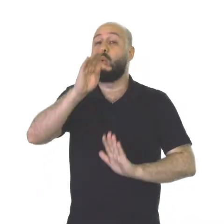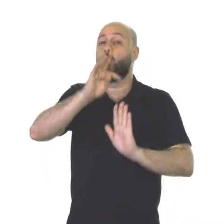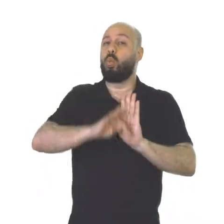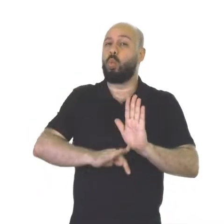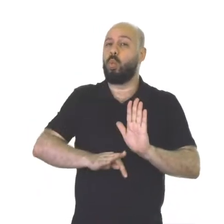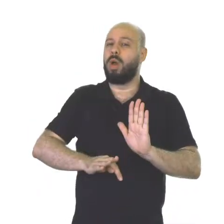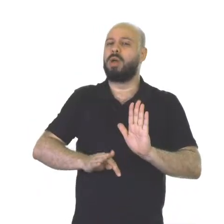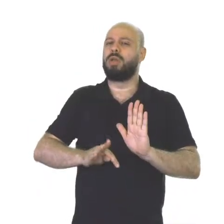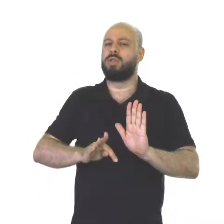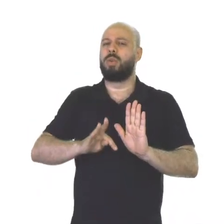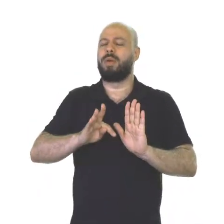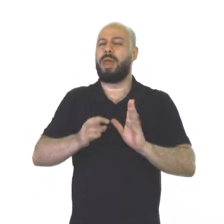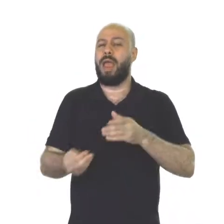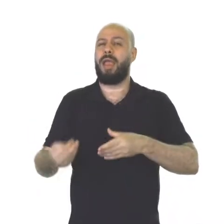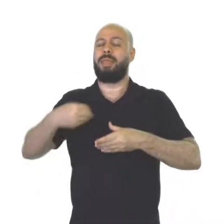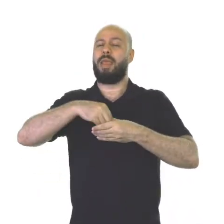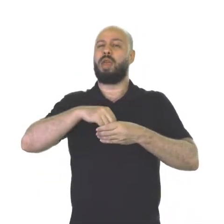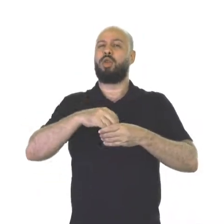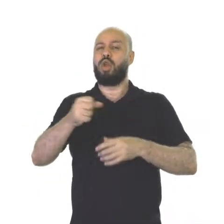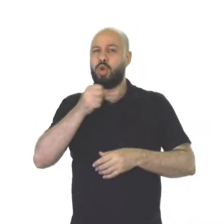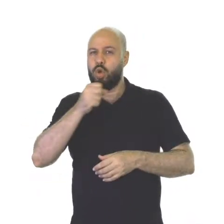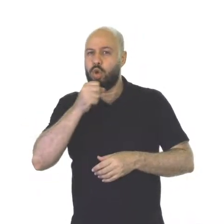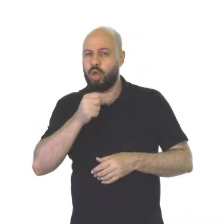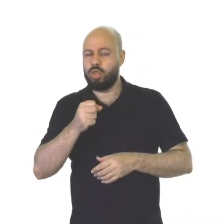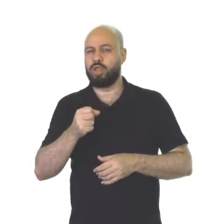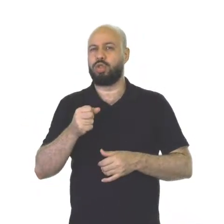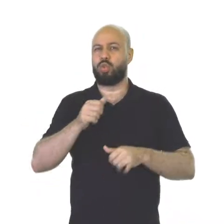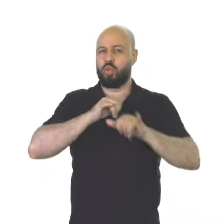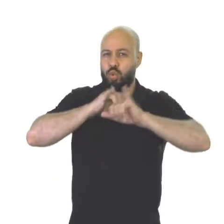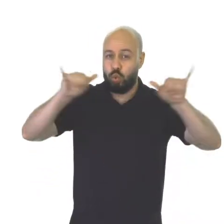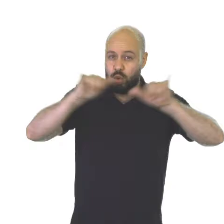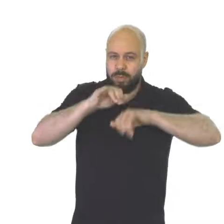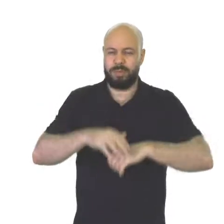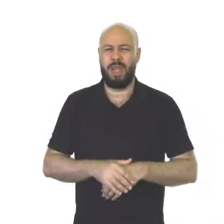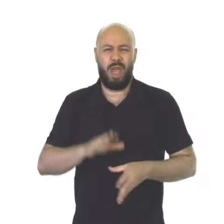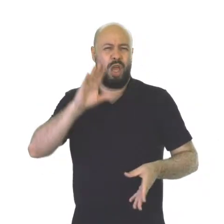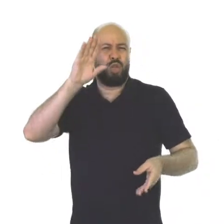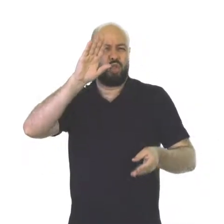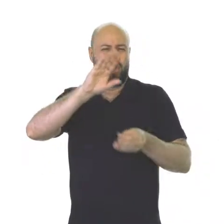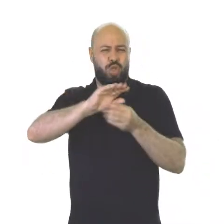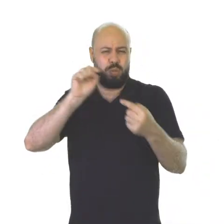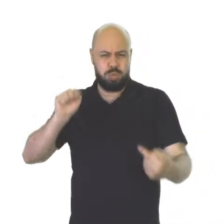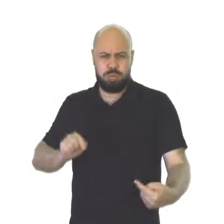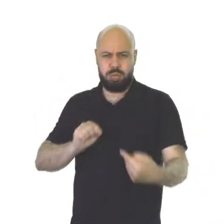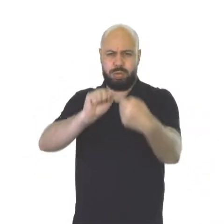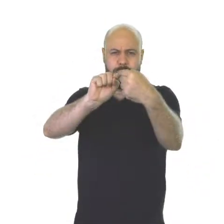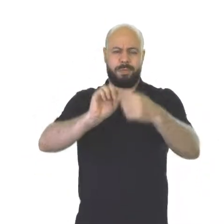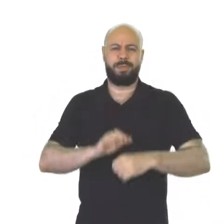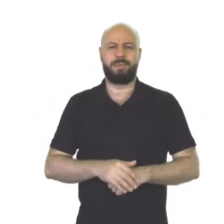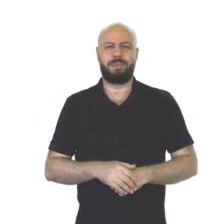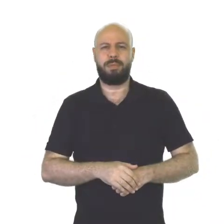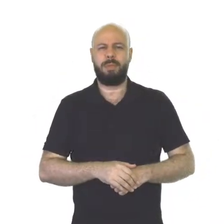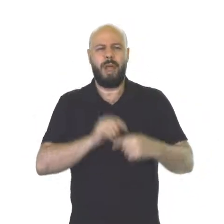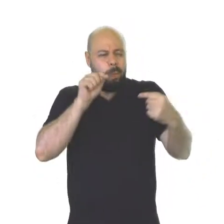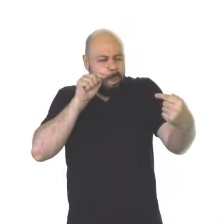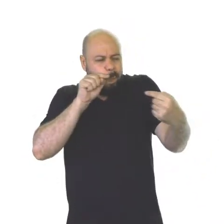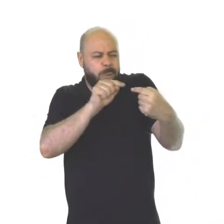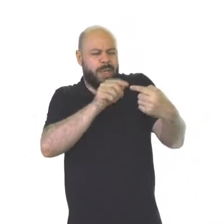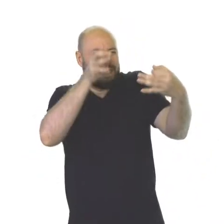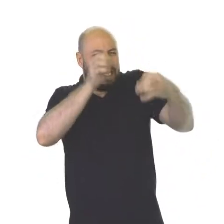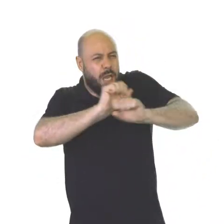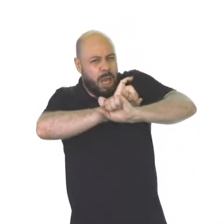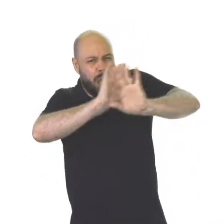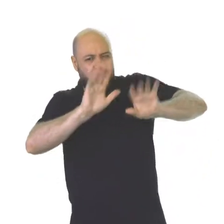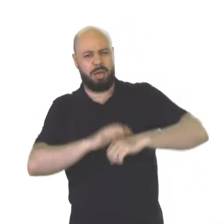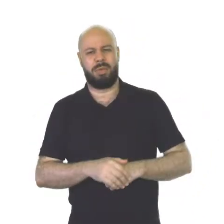falei, faz parte dos textos jornalísticos da notícia, né? São textos simples e objetivos, eles são bem objetivos, são claros,